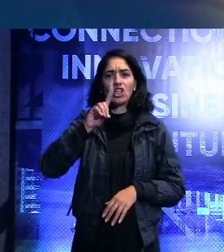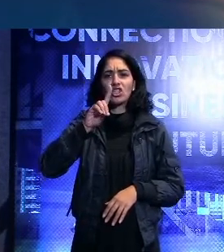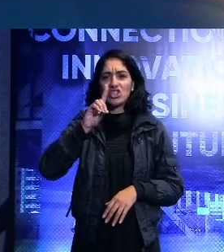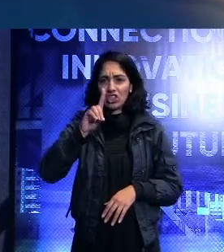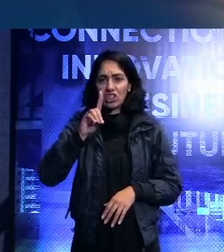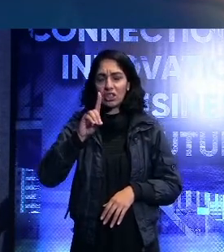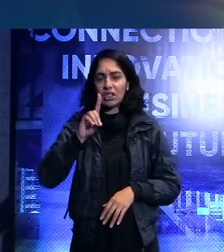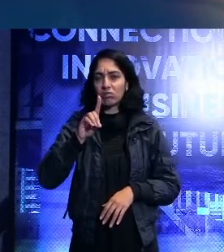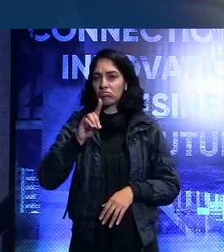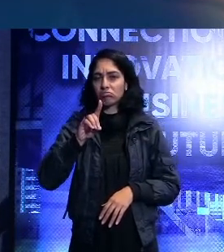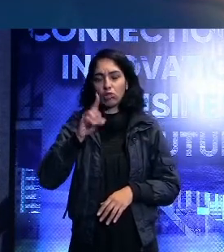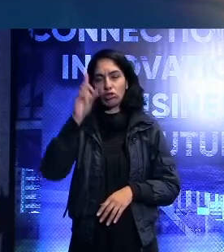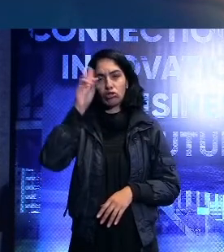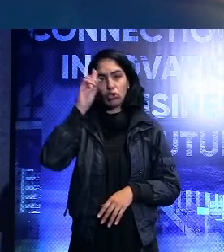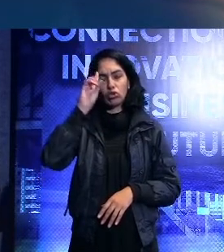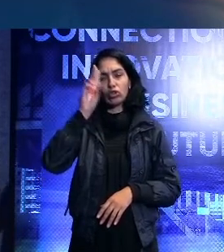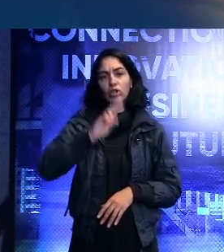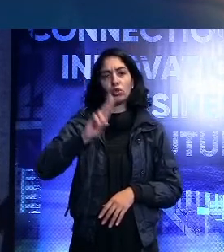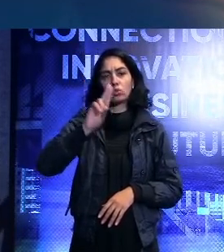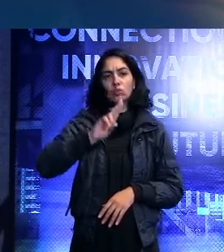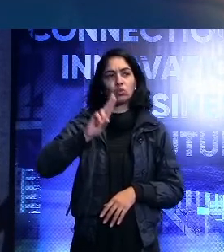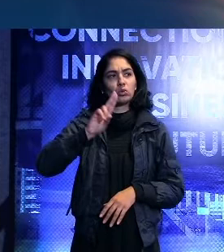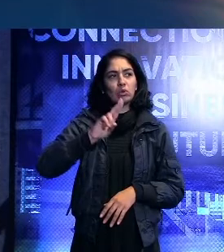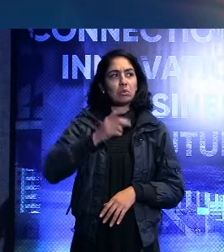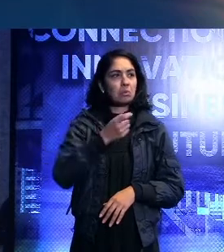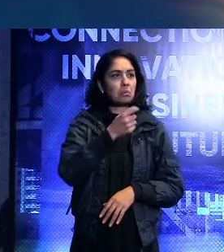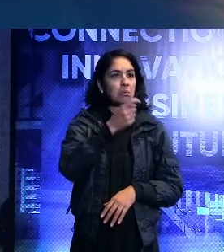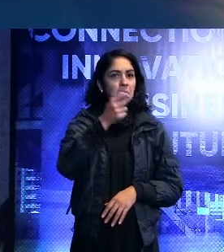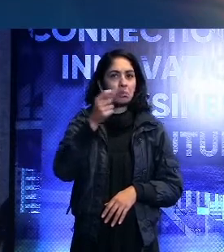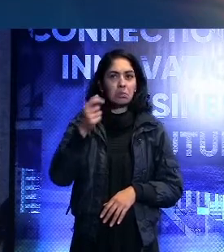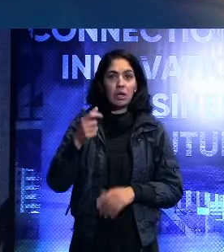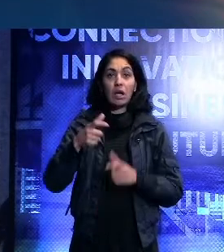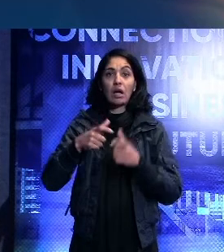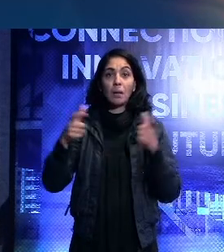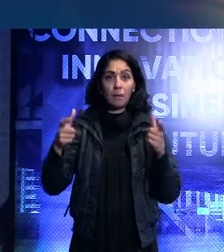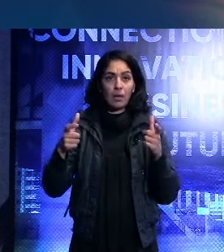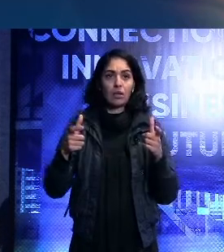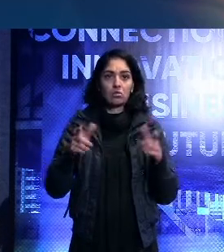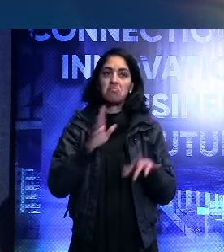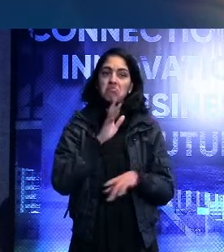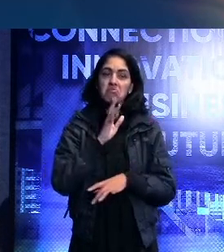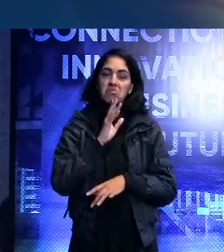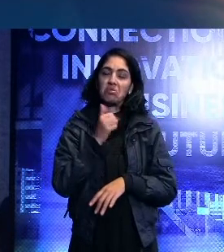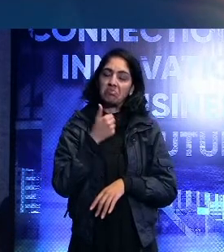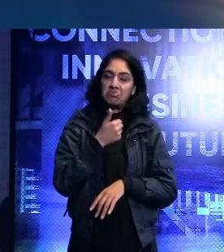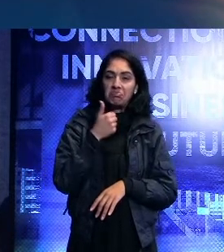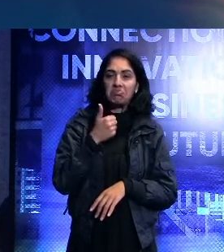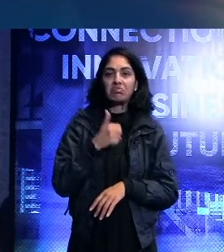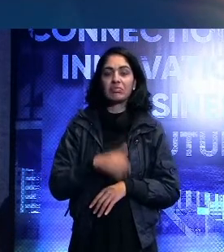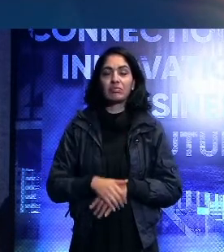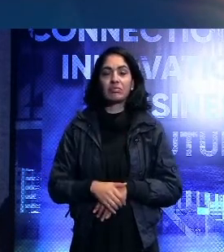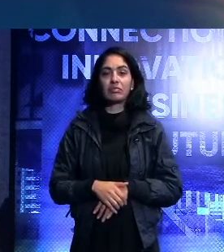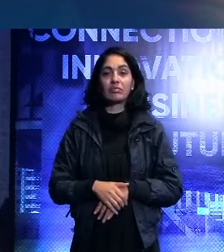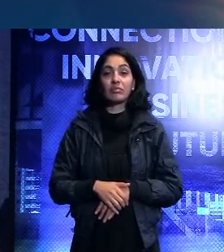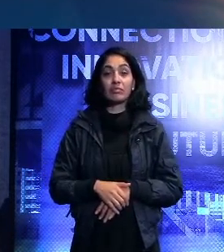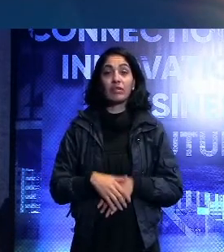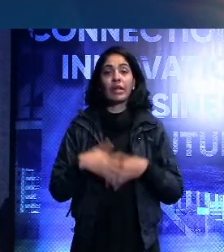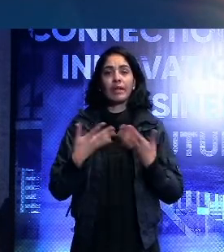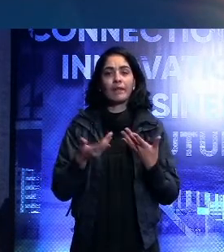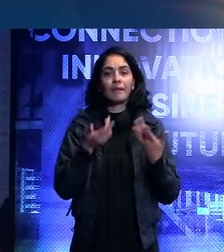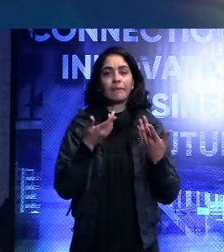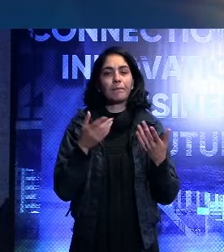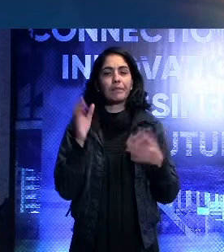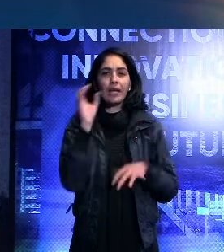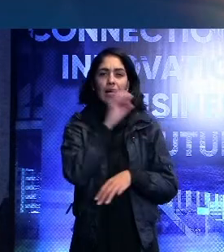dia. Tá bom, são poucos, então a maioria aqui também conhece Solid. Então a gente vai passar mais rápido